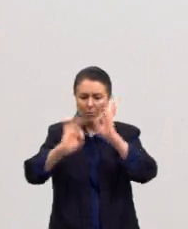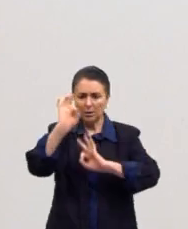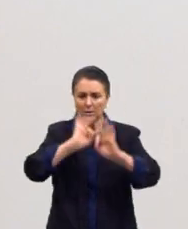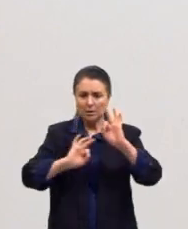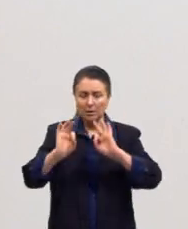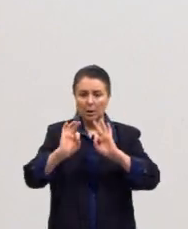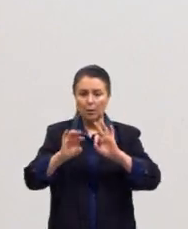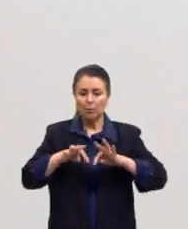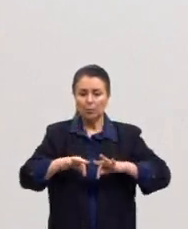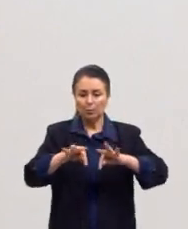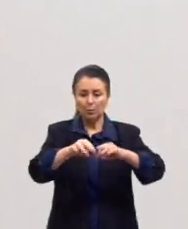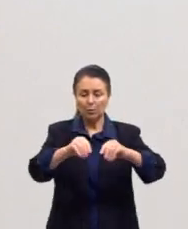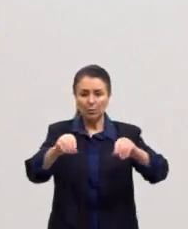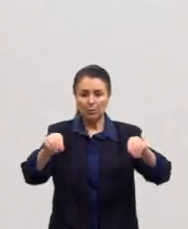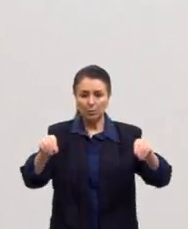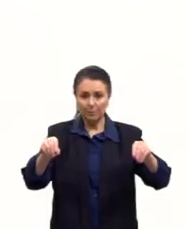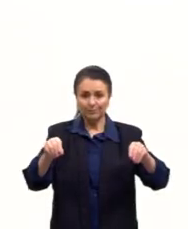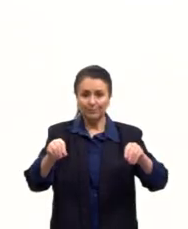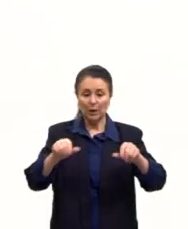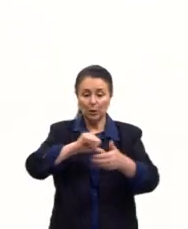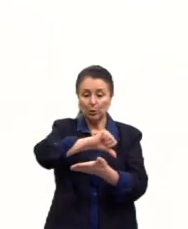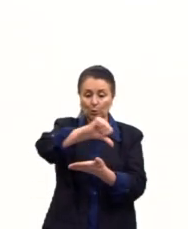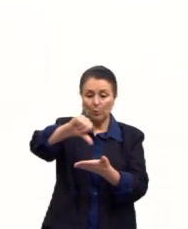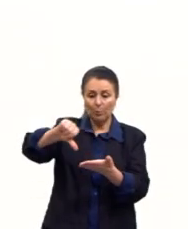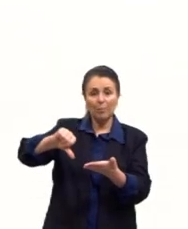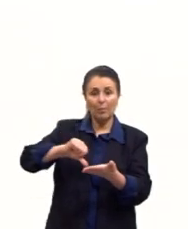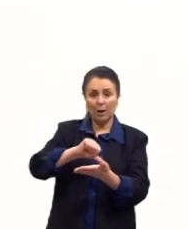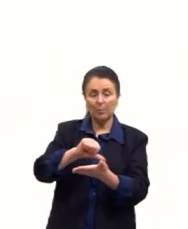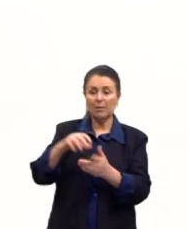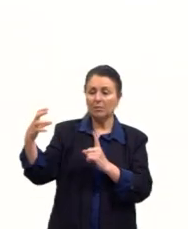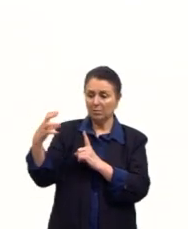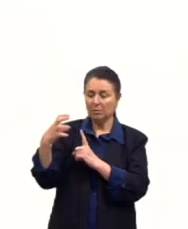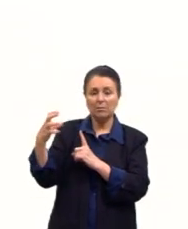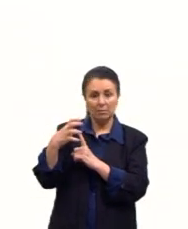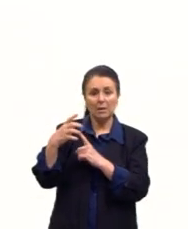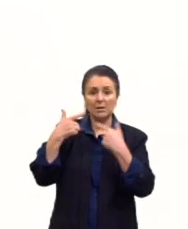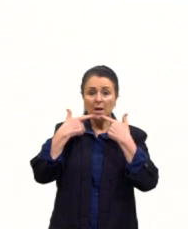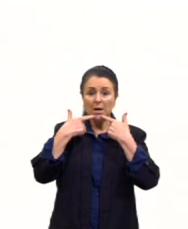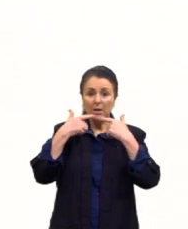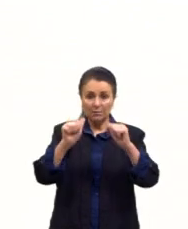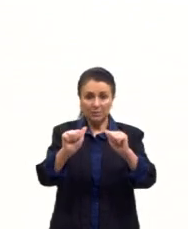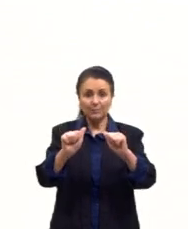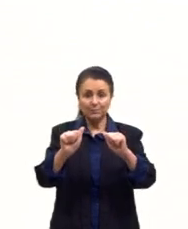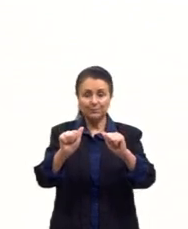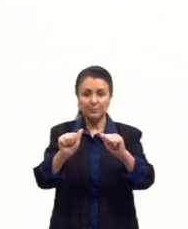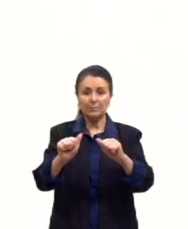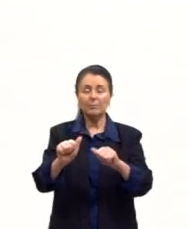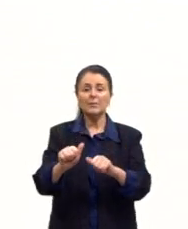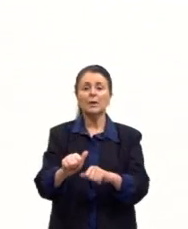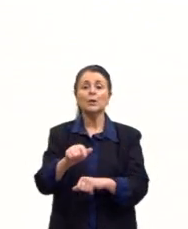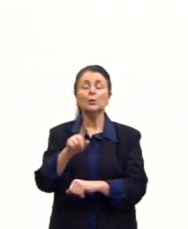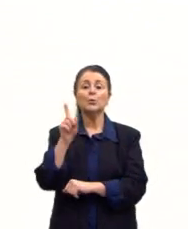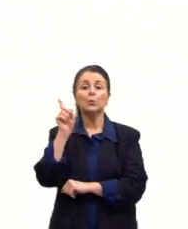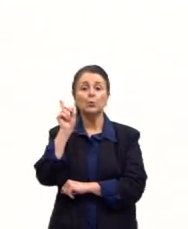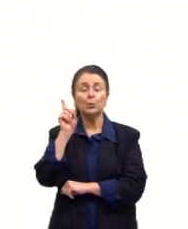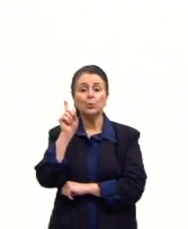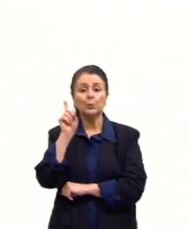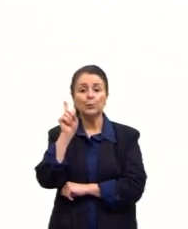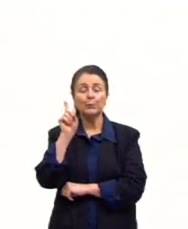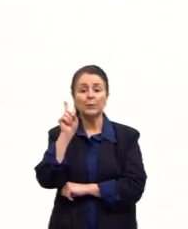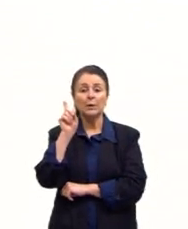nosso território né na nossa no nosso mapa que a gente trouxe justamente para falar um pouquinho disso né O Mineiro por exemplo né